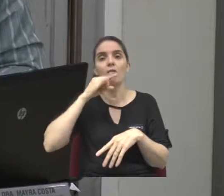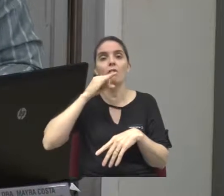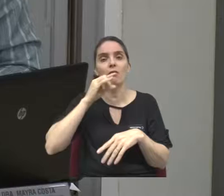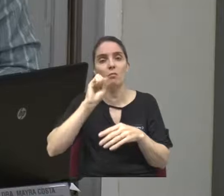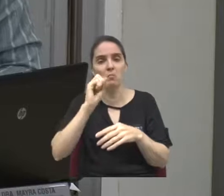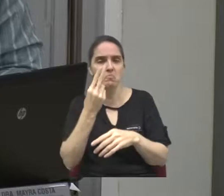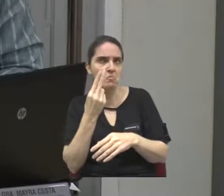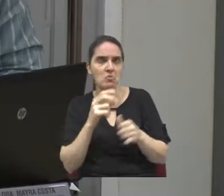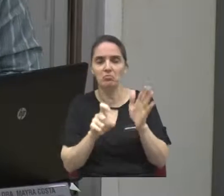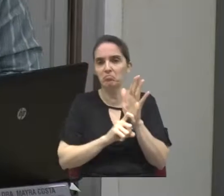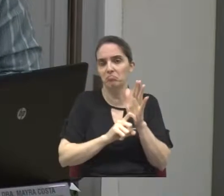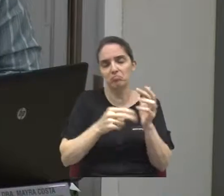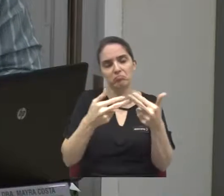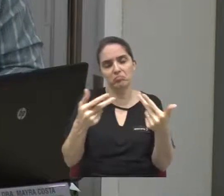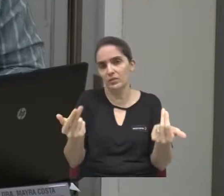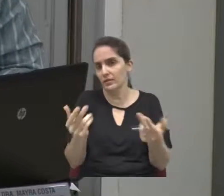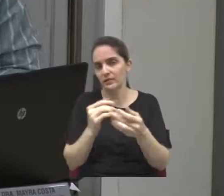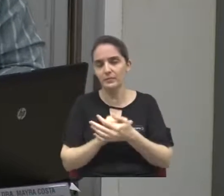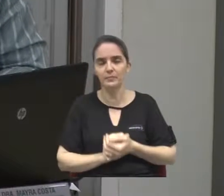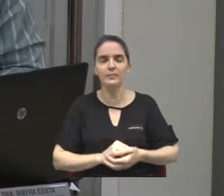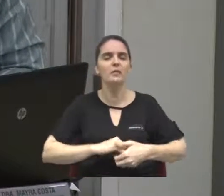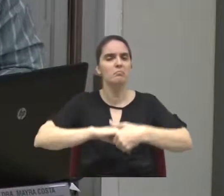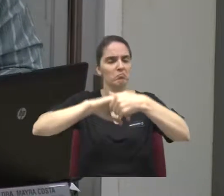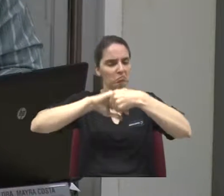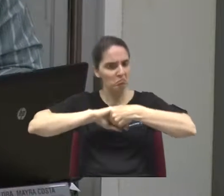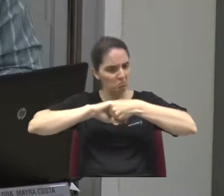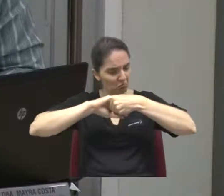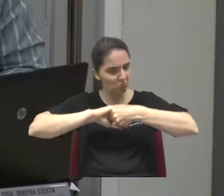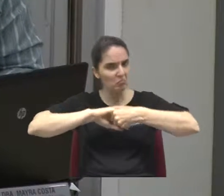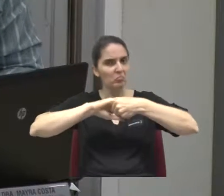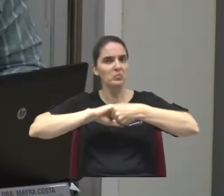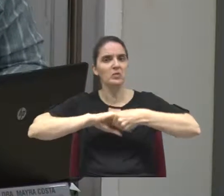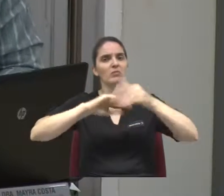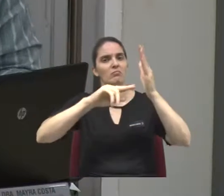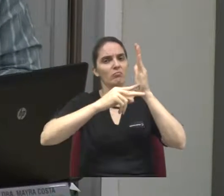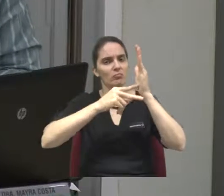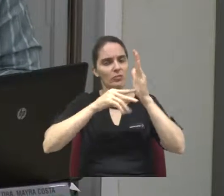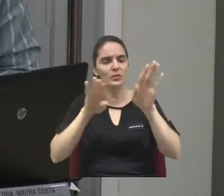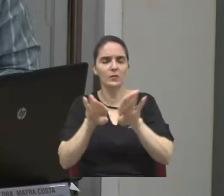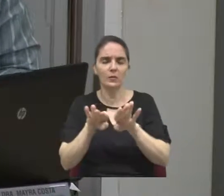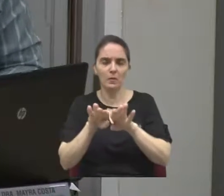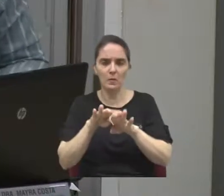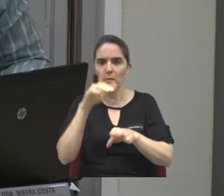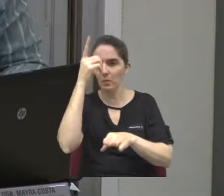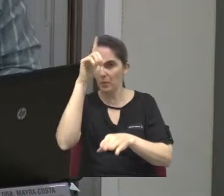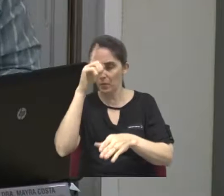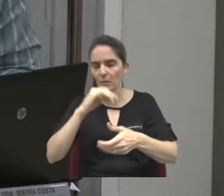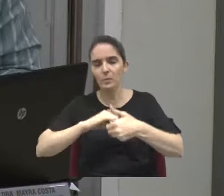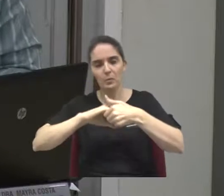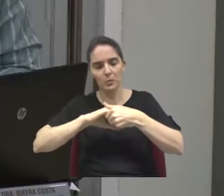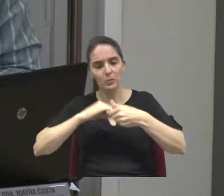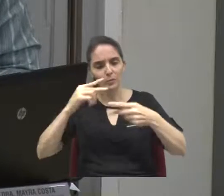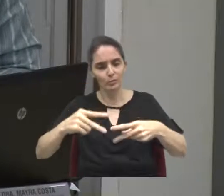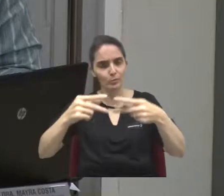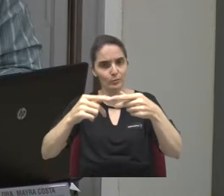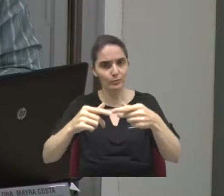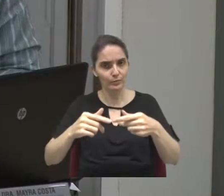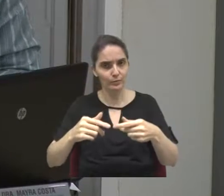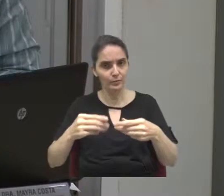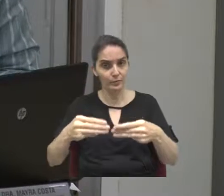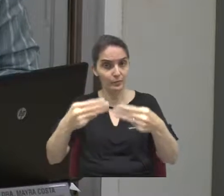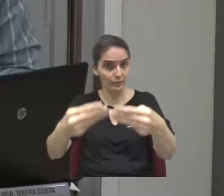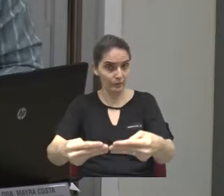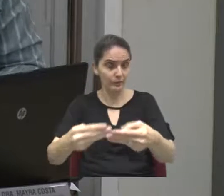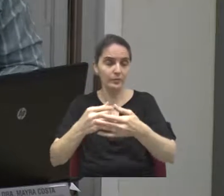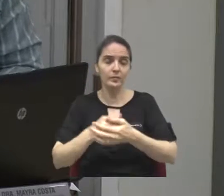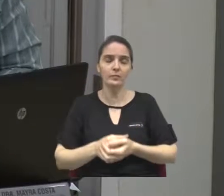agradece e os parabeniza, e parabeniza você, Lemão, pela moção, né, porque, como eu sempre falo, é uma prerrogativa